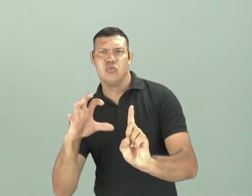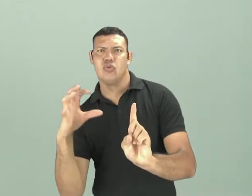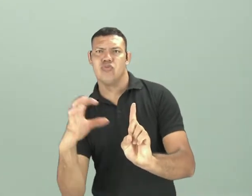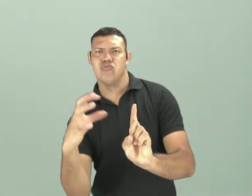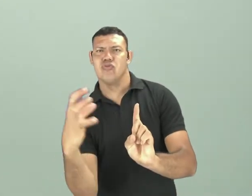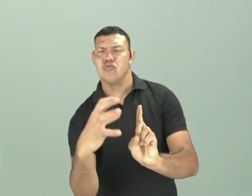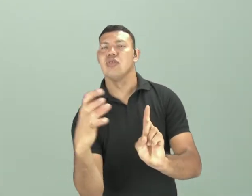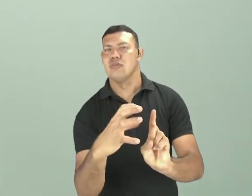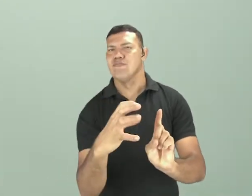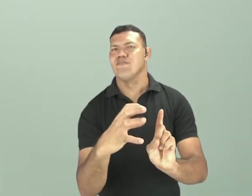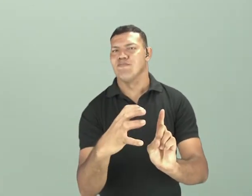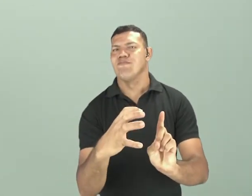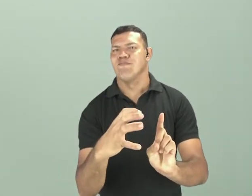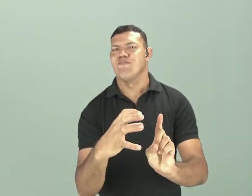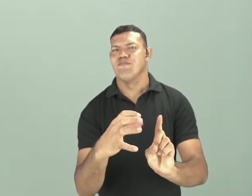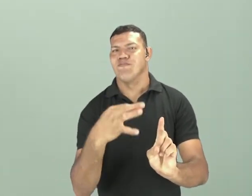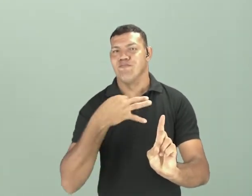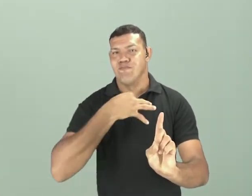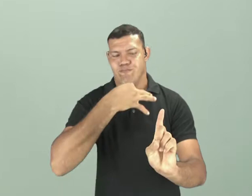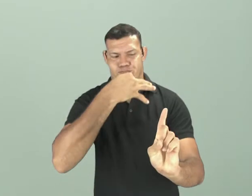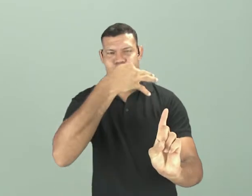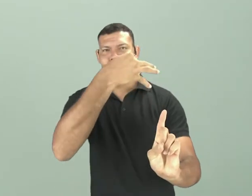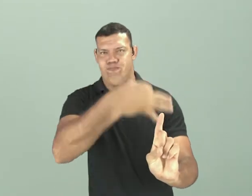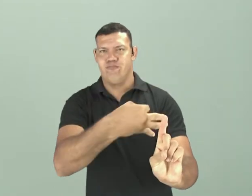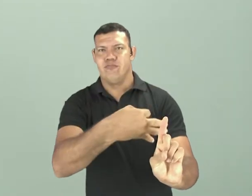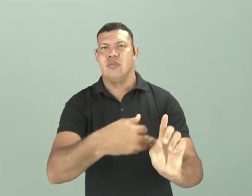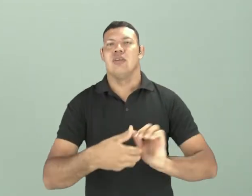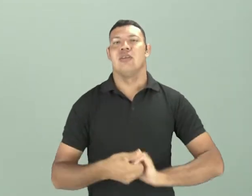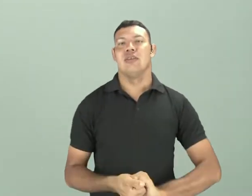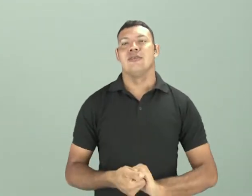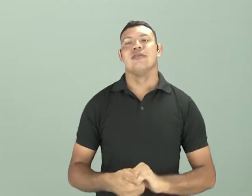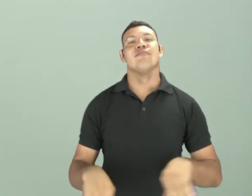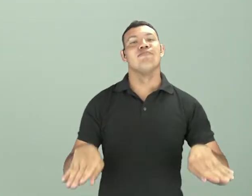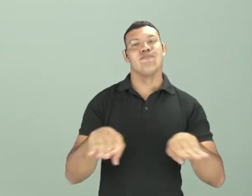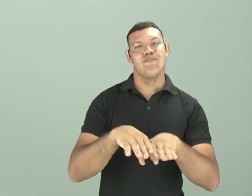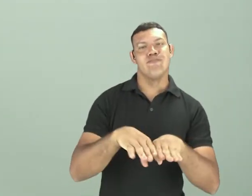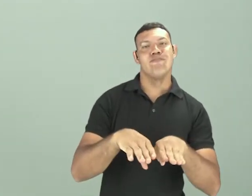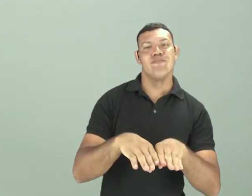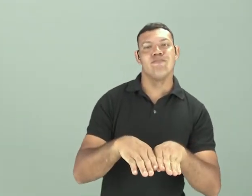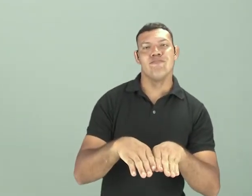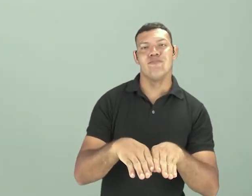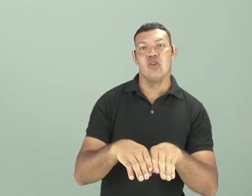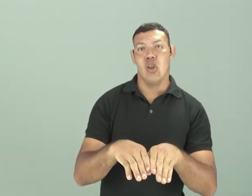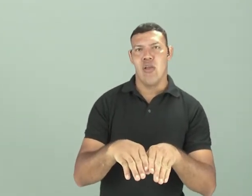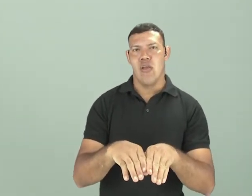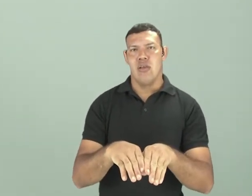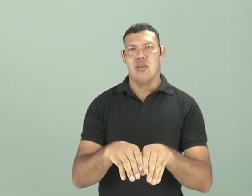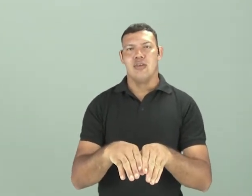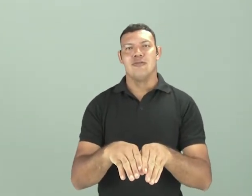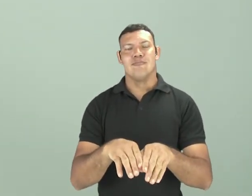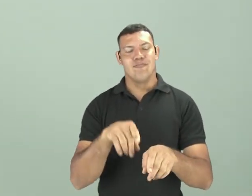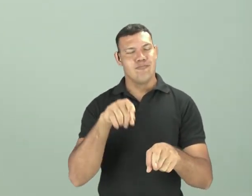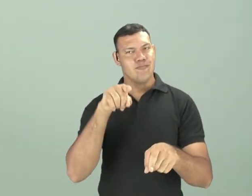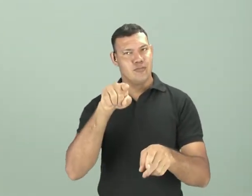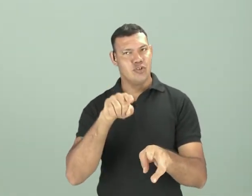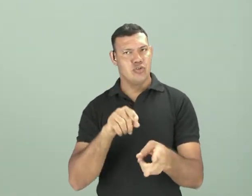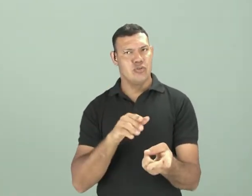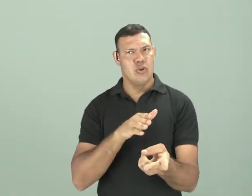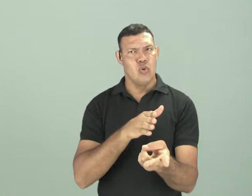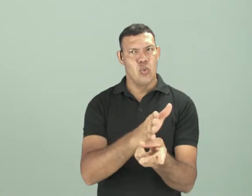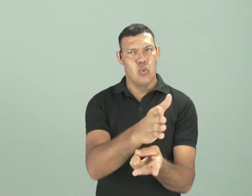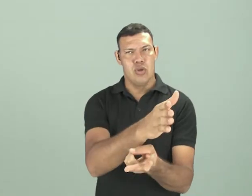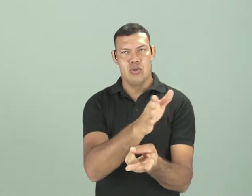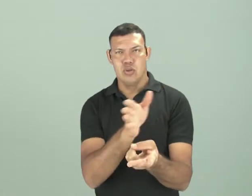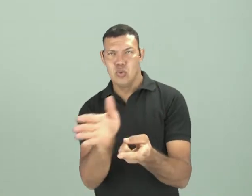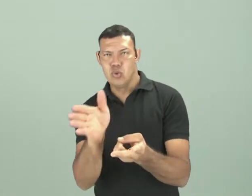cotidiano e vai colocar a sua opinião em cima e vai trazer o quê? Vai tentar fazer com que você se convença que a opinião